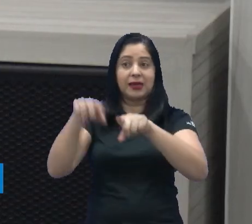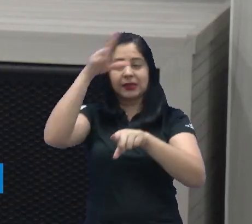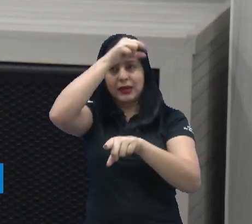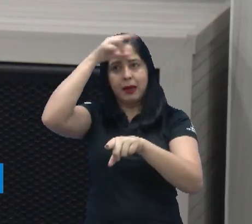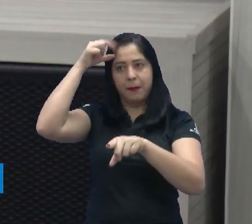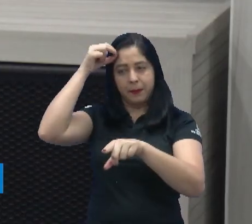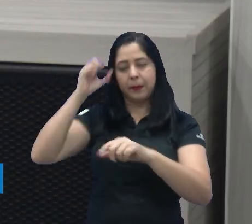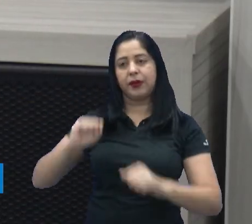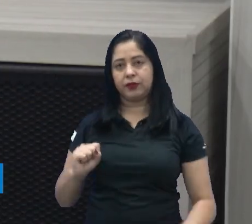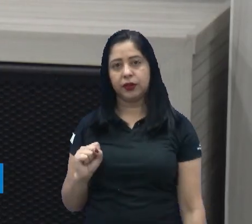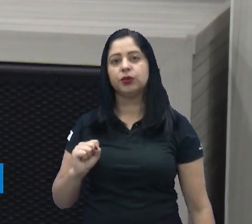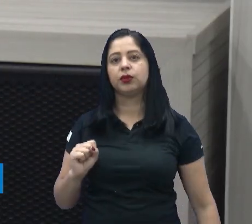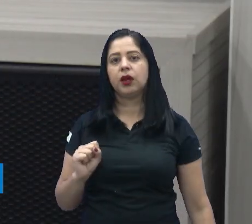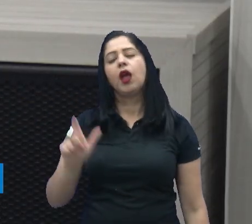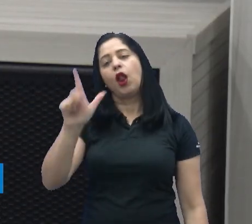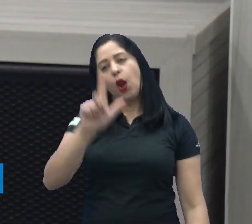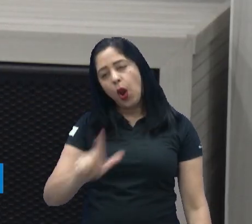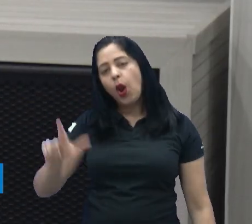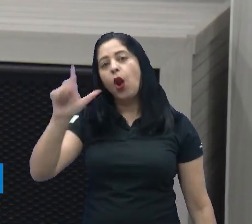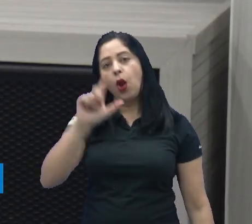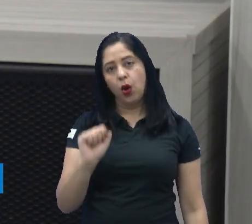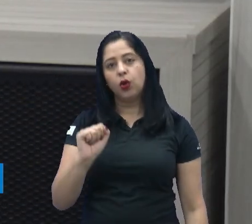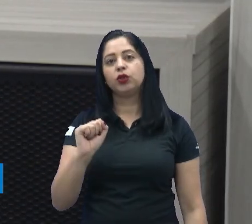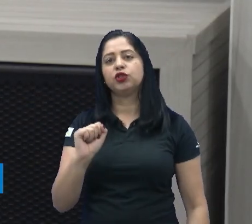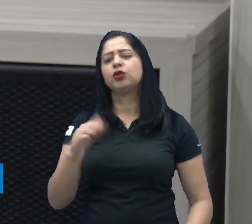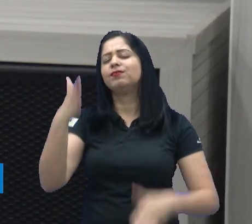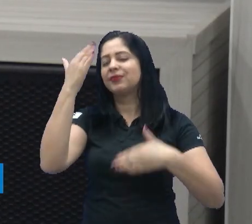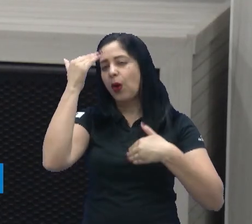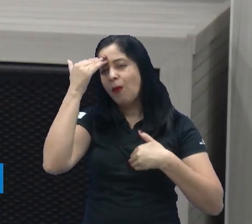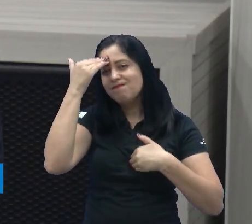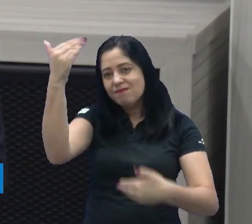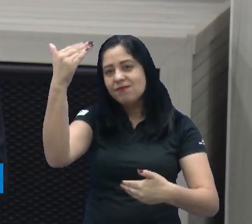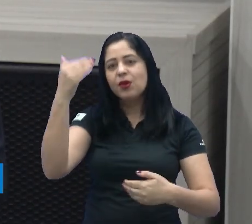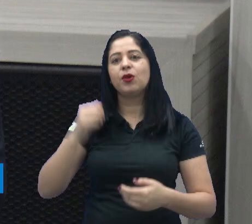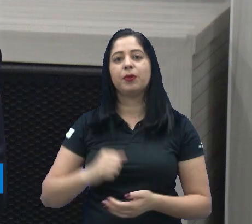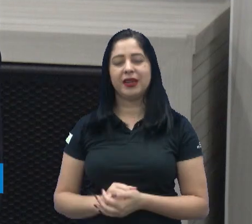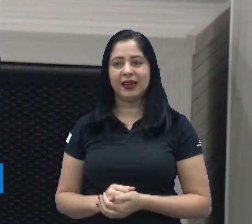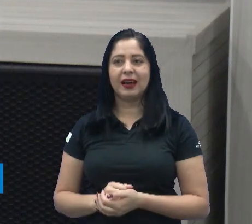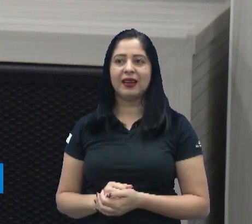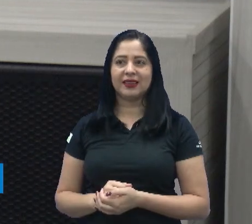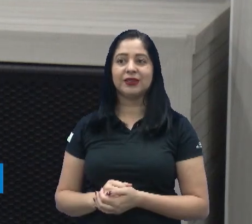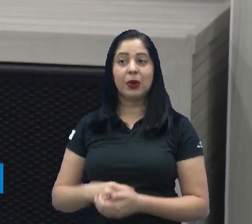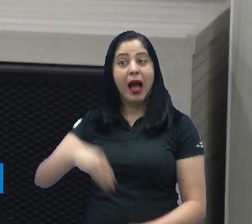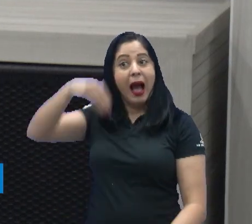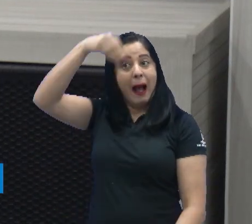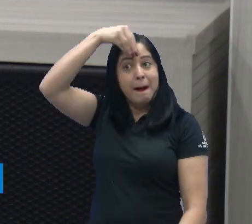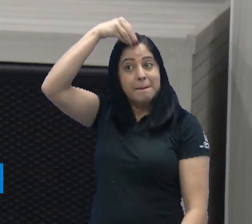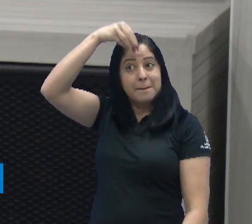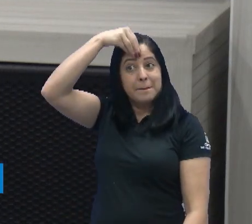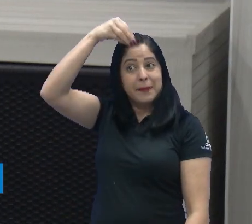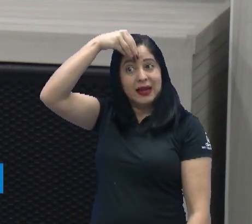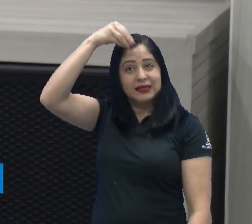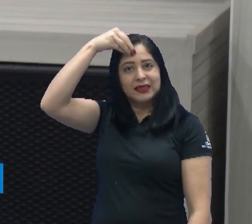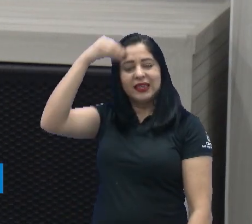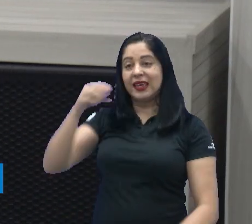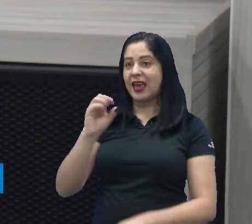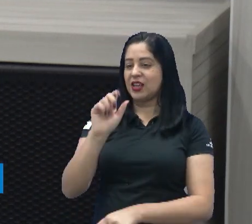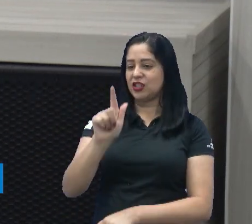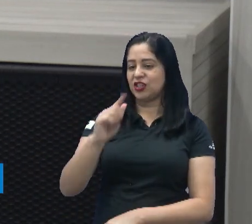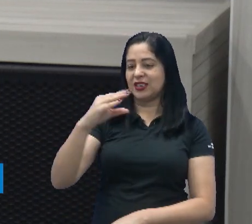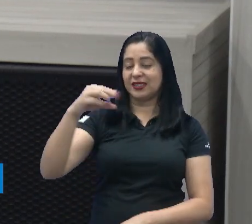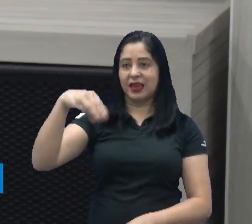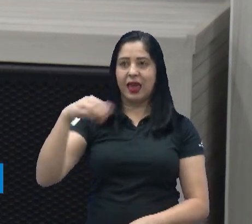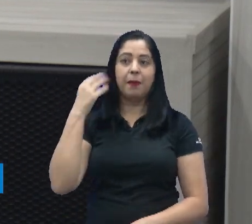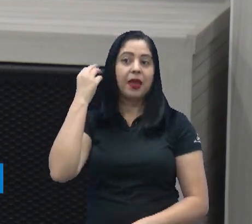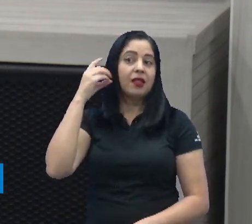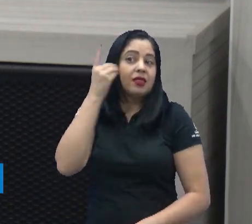guardas, e obviamente deixar registrado o nosso muito obrigado à madrinha da Guarda Municipal do Estado de São Paulo, deputada Letícia